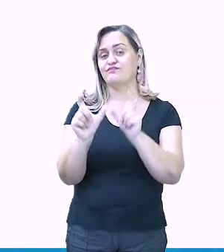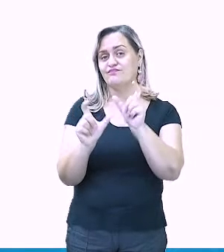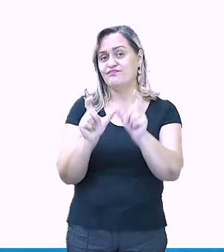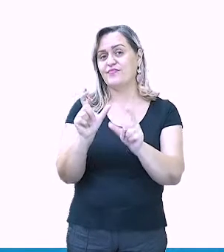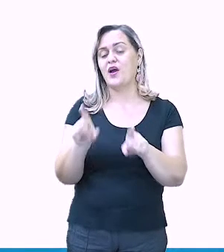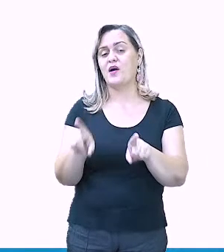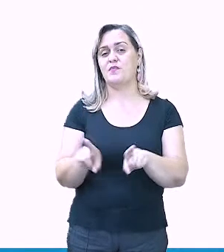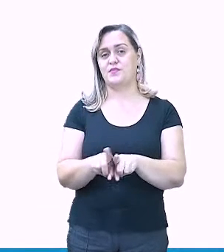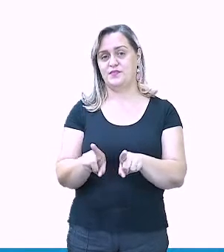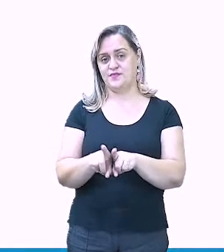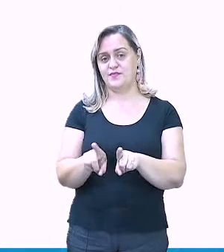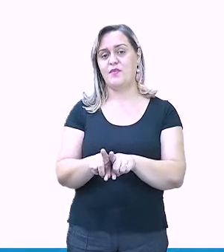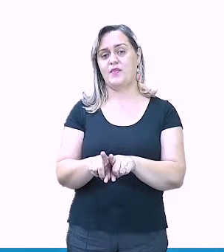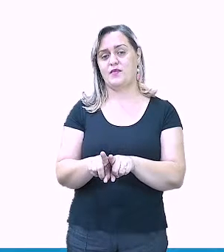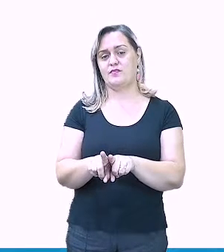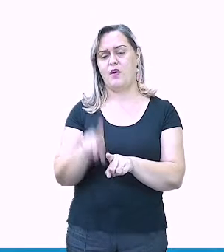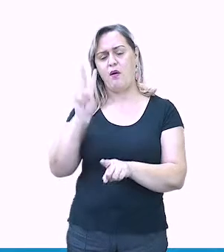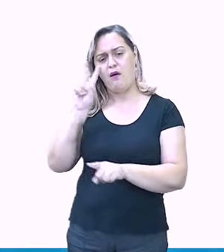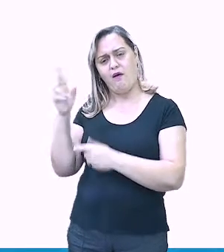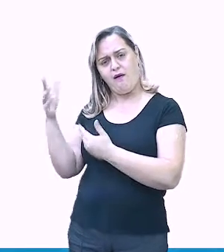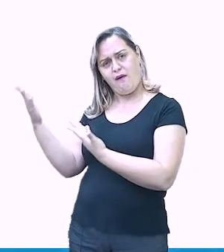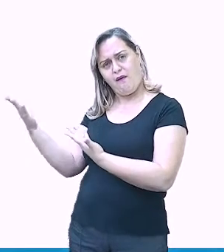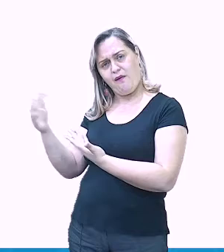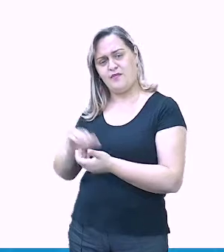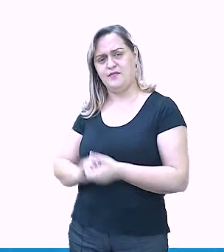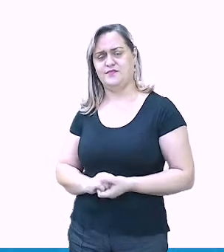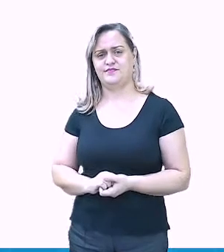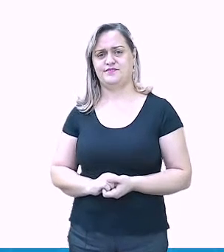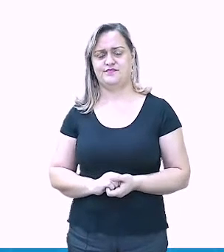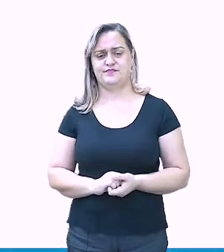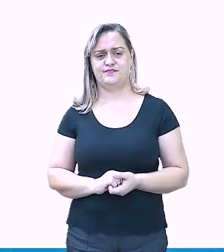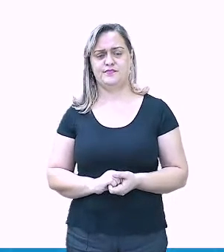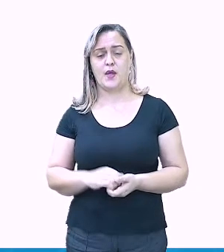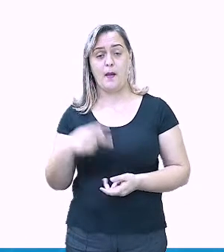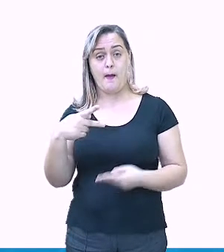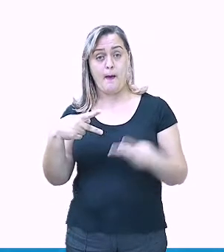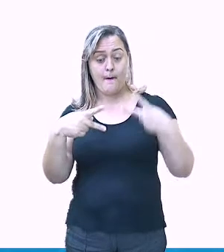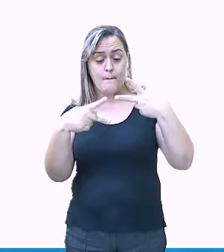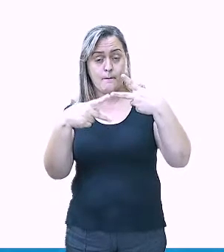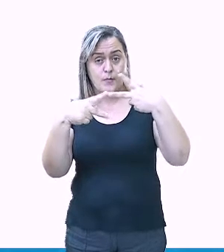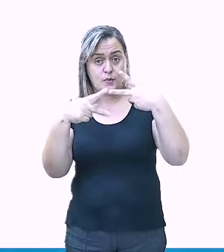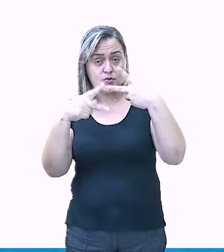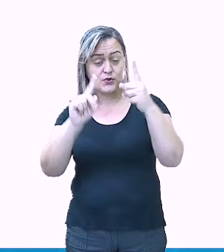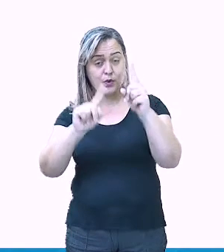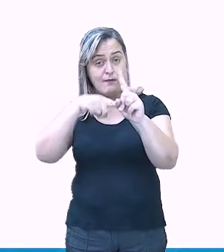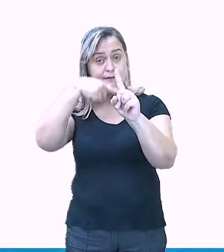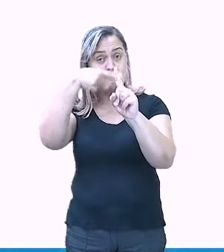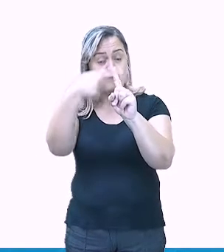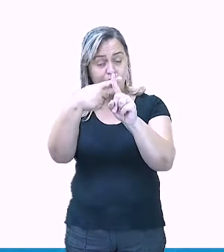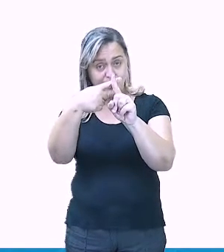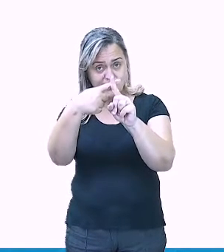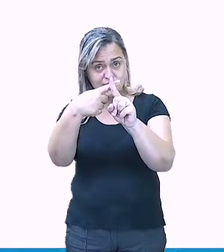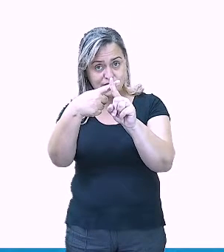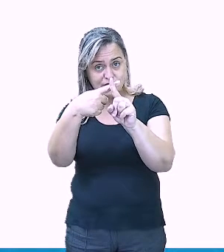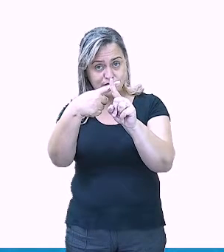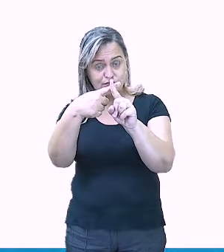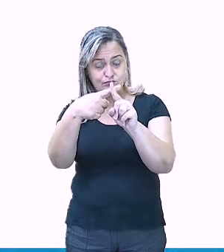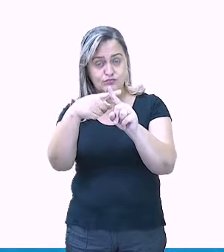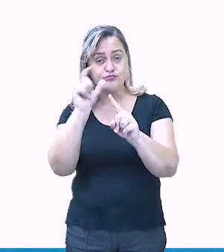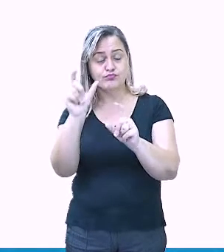Isso aí. Advérbio, né? Ó, vamos voltar lá e tentar resgatar os conceitos,